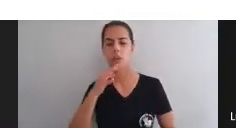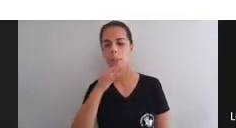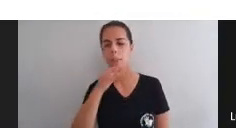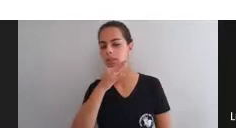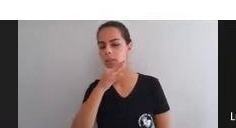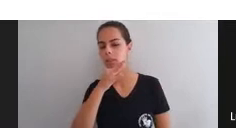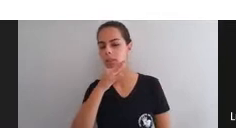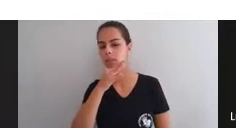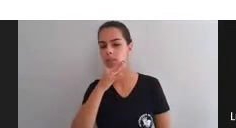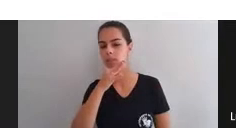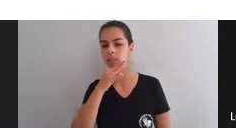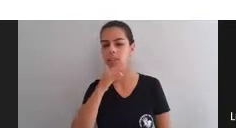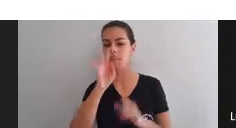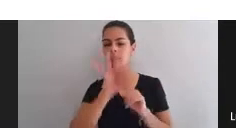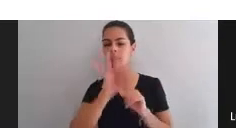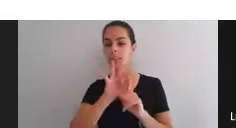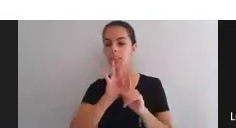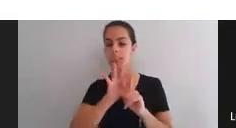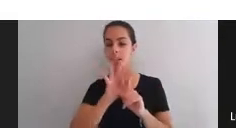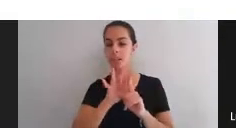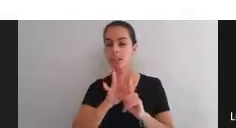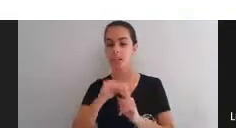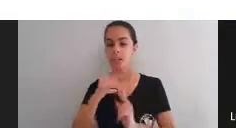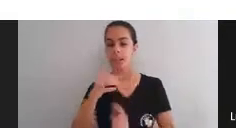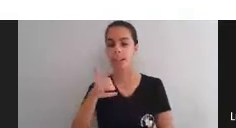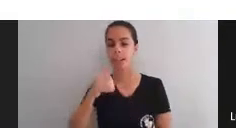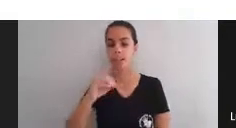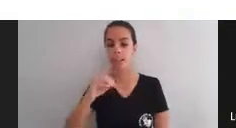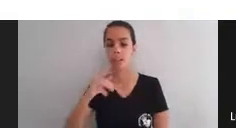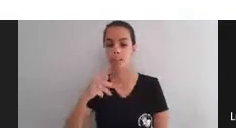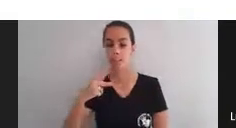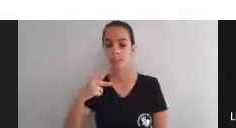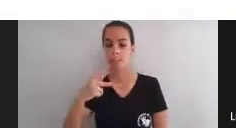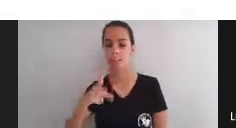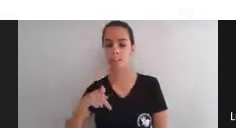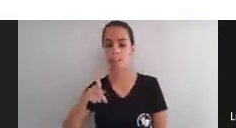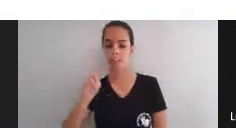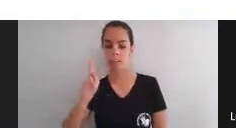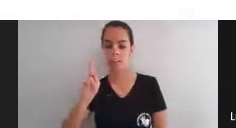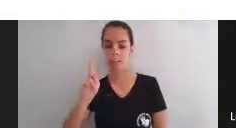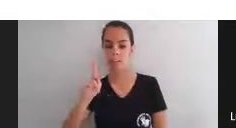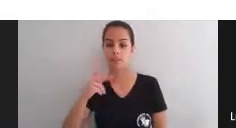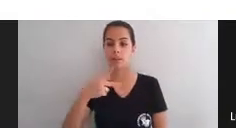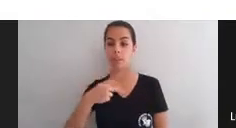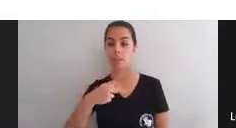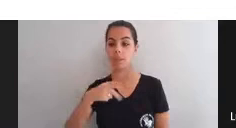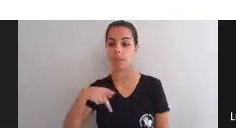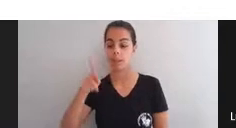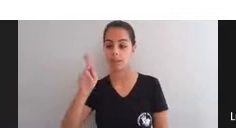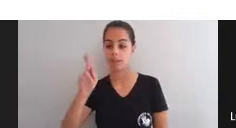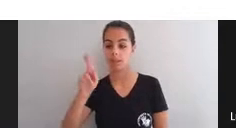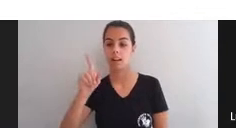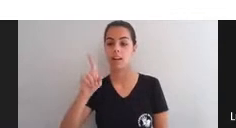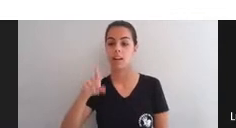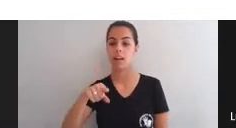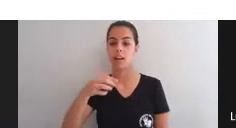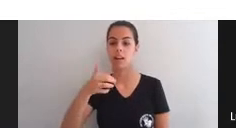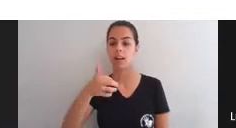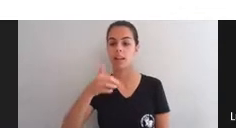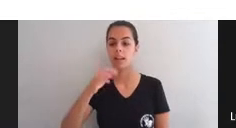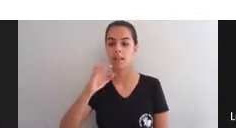experimentalmente é da ordem de 10 picokelvin. 1 picokelvin é da ordem de 10 a